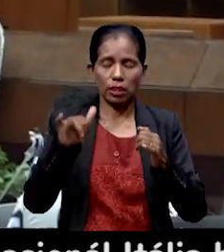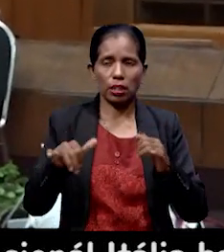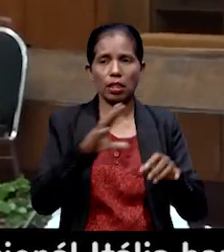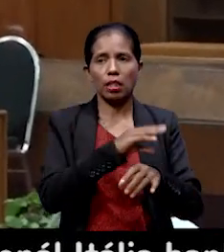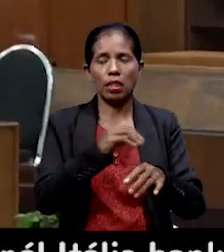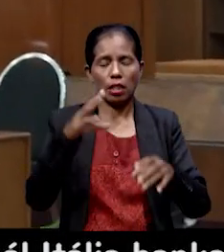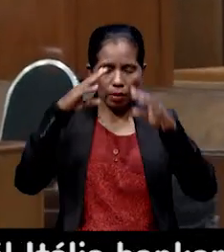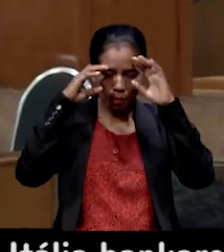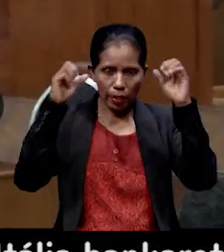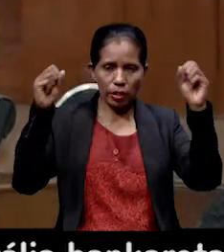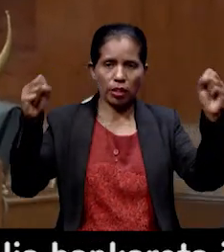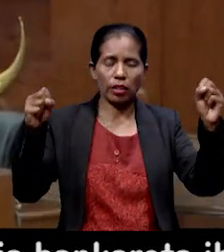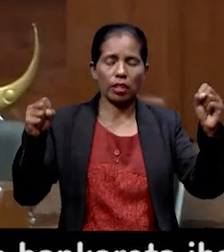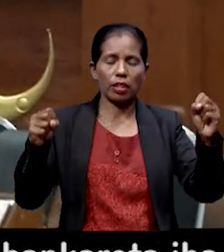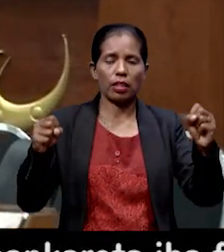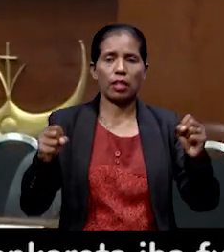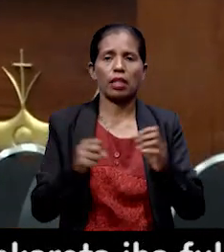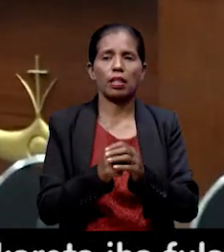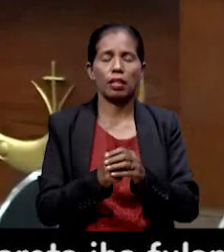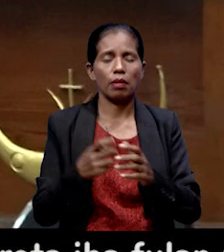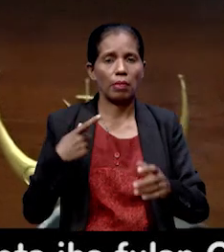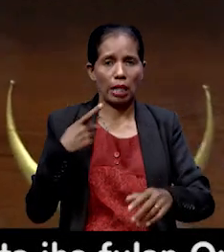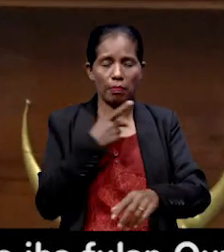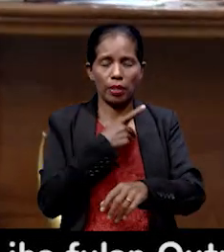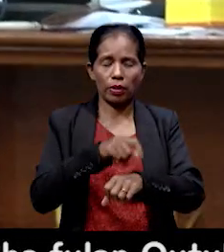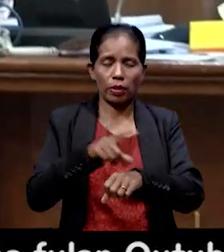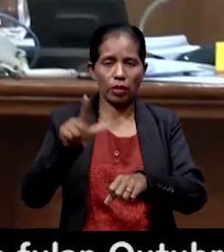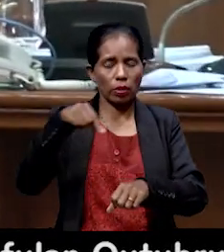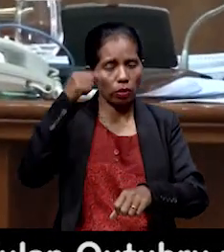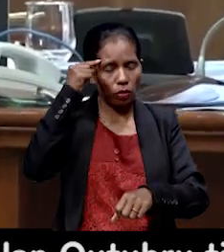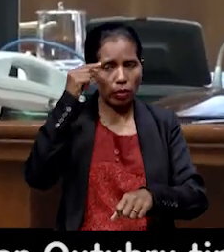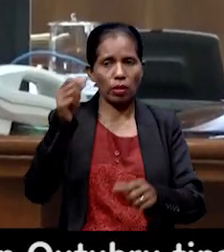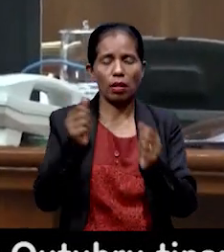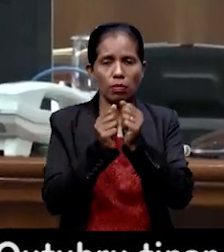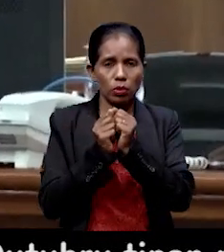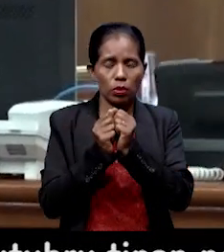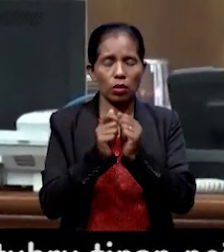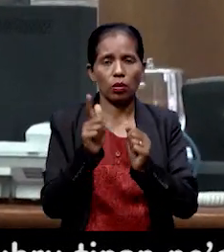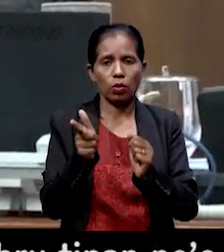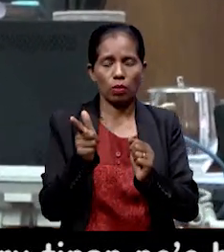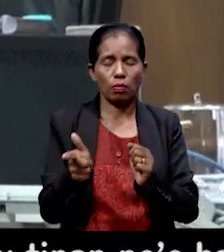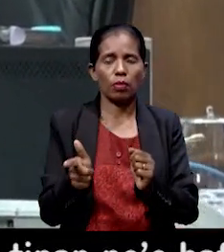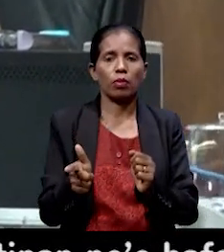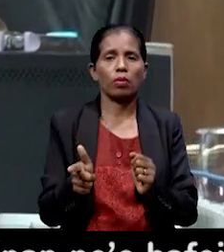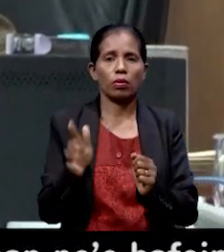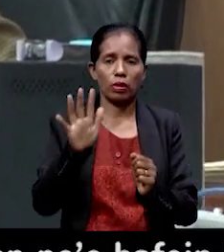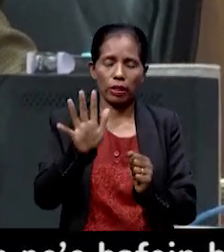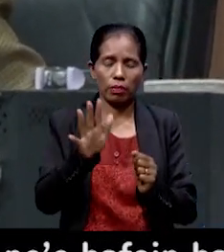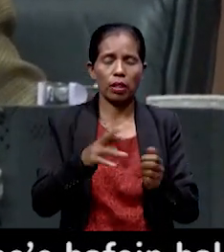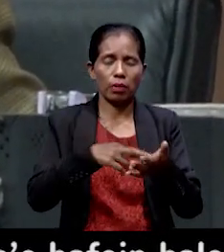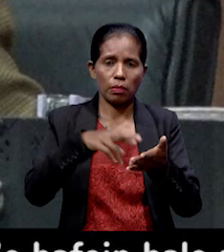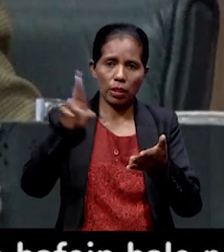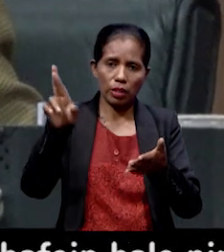hanesan presidência da República, Parlamento Nacional no governo, hamutu krua nulu resin nebe conselho passa ona